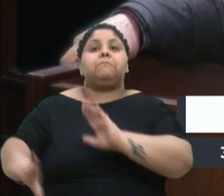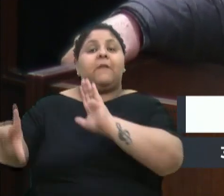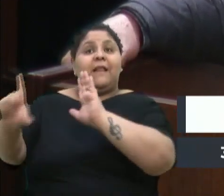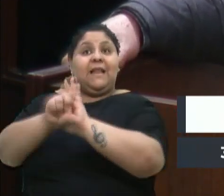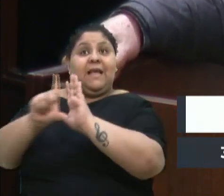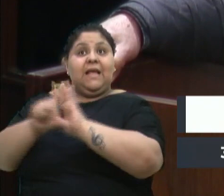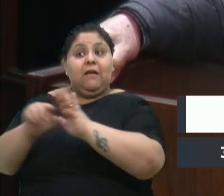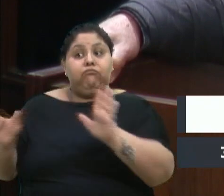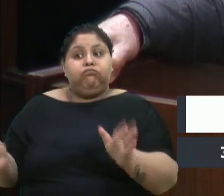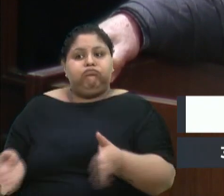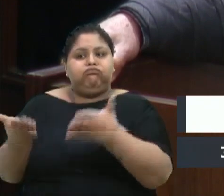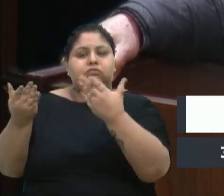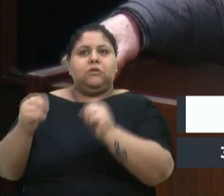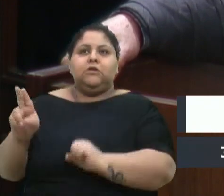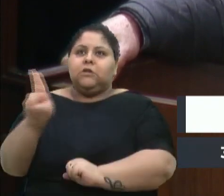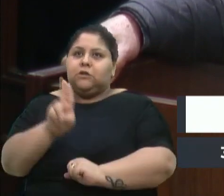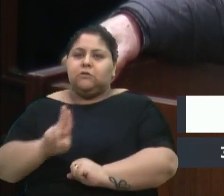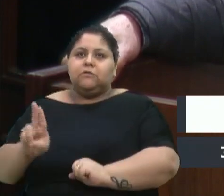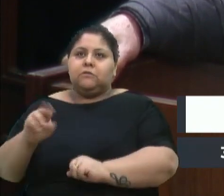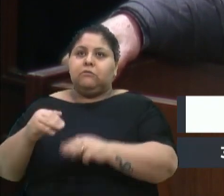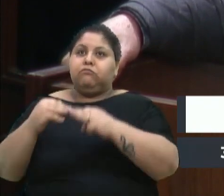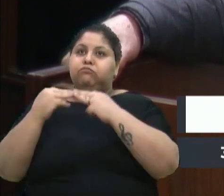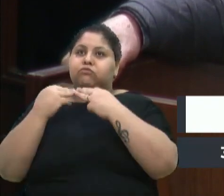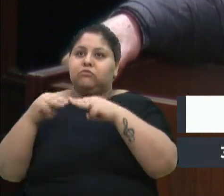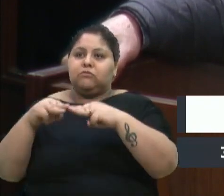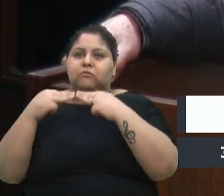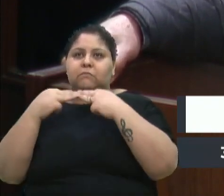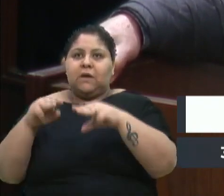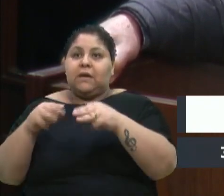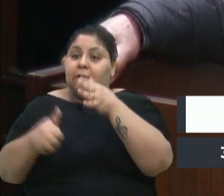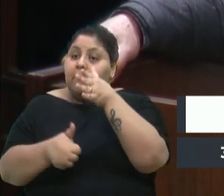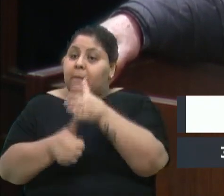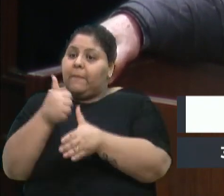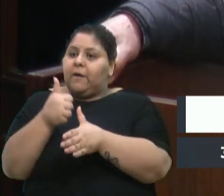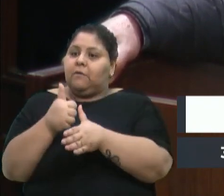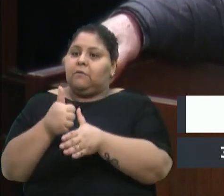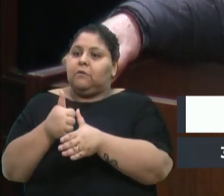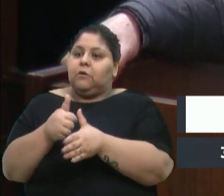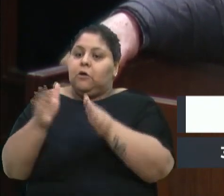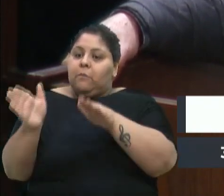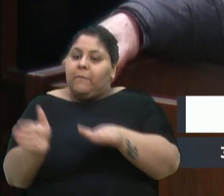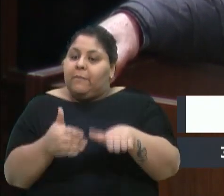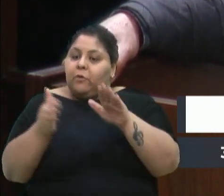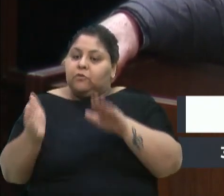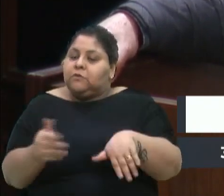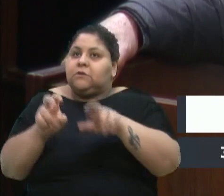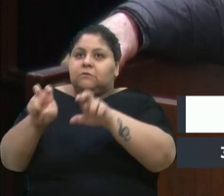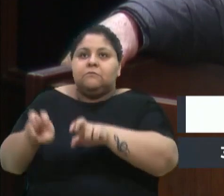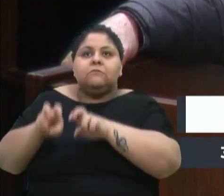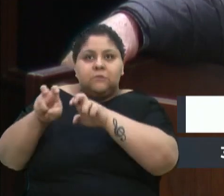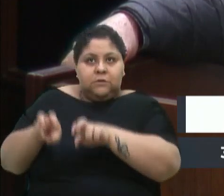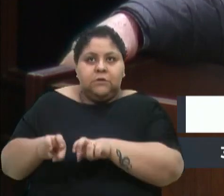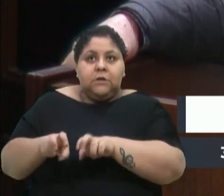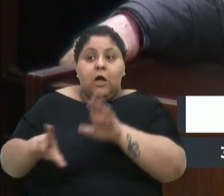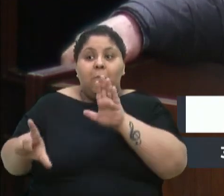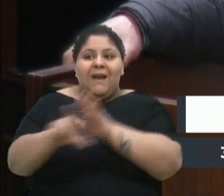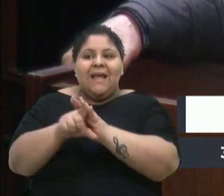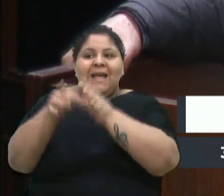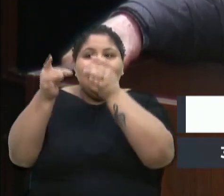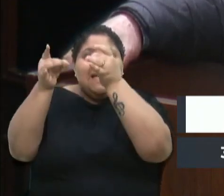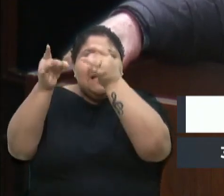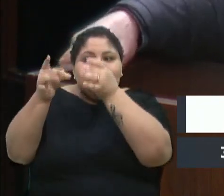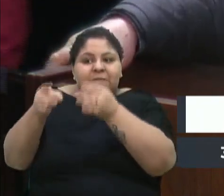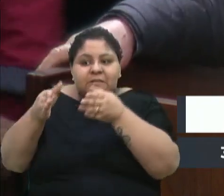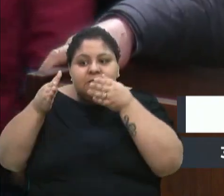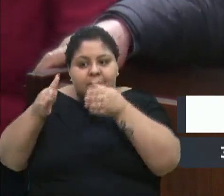incentivo ao uso de máquinas pesadas para melhorar a produção dos agricultores. É uma lei específica para